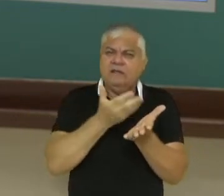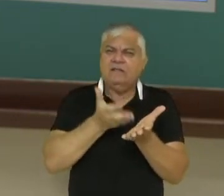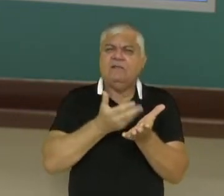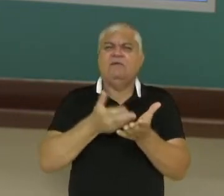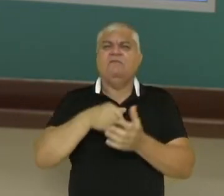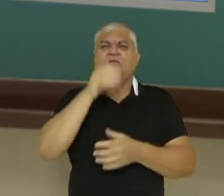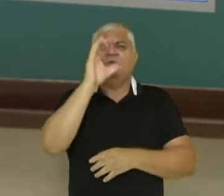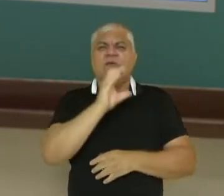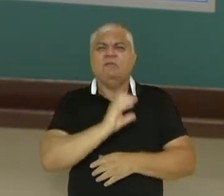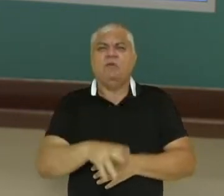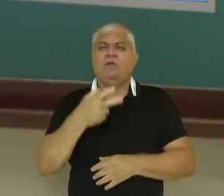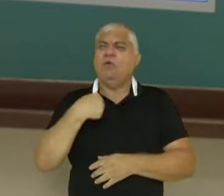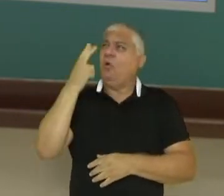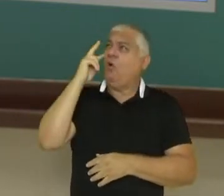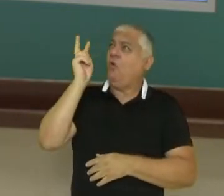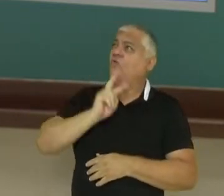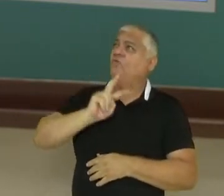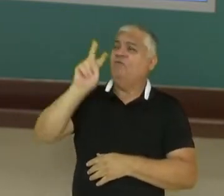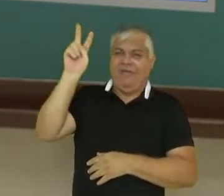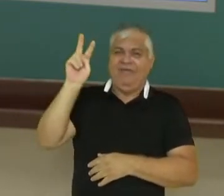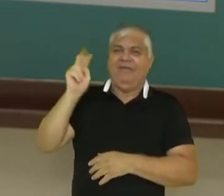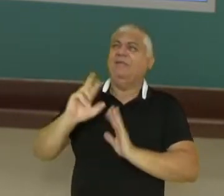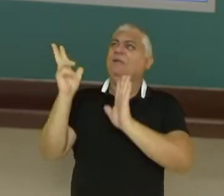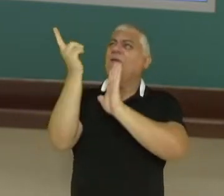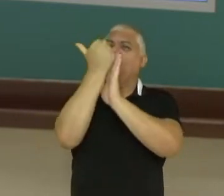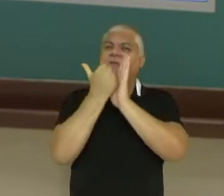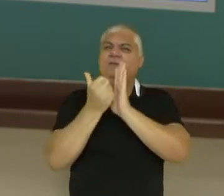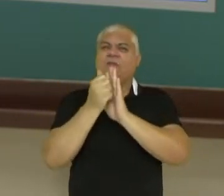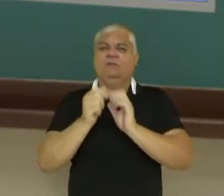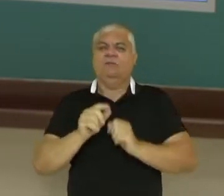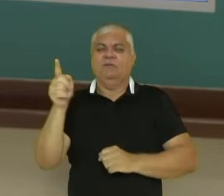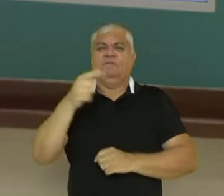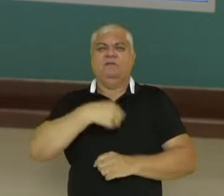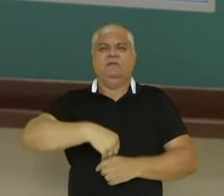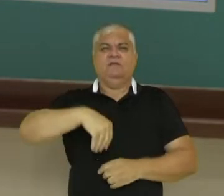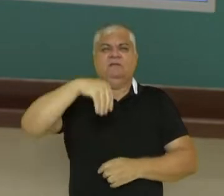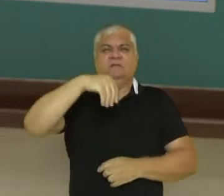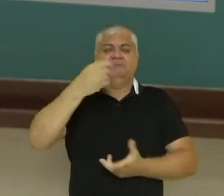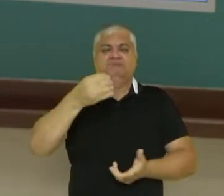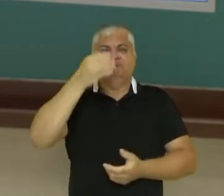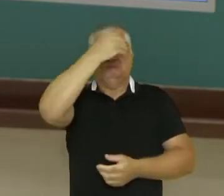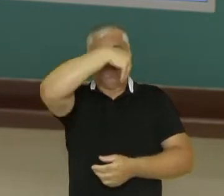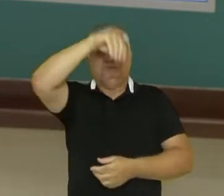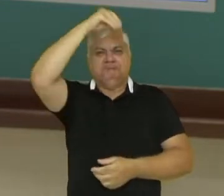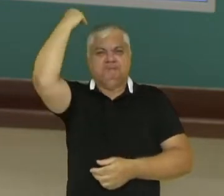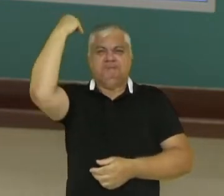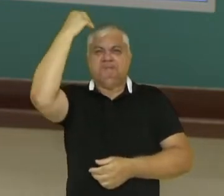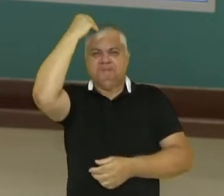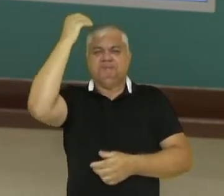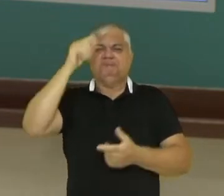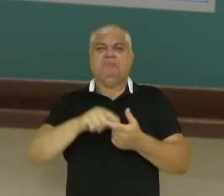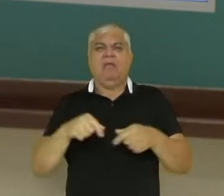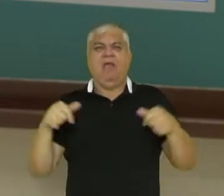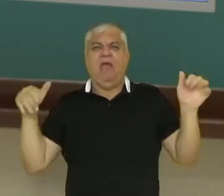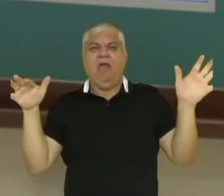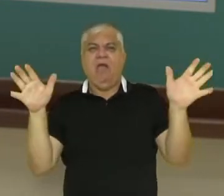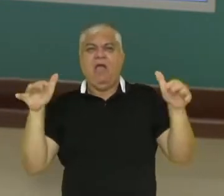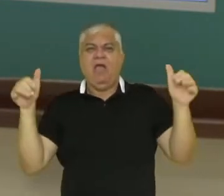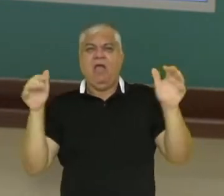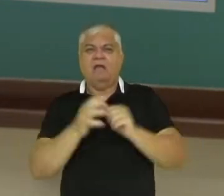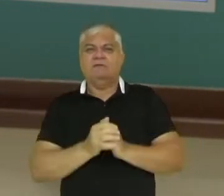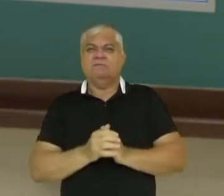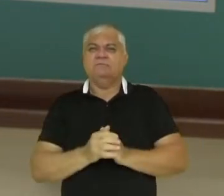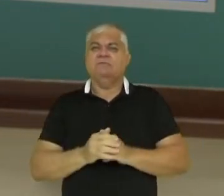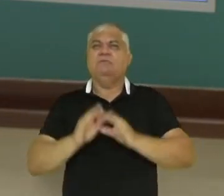Católica, por exemplo, vai perceber que normalmente os santos, né? O céu, ele é sempre representado por círculos, normalmente círculo